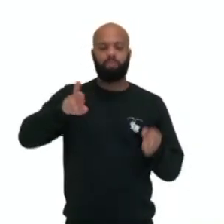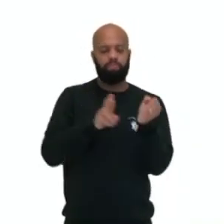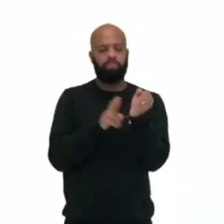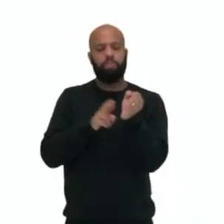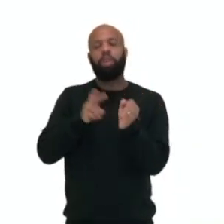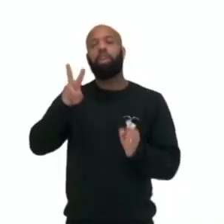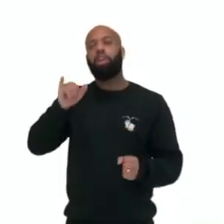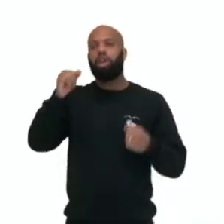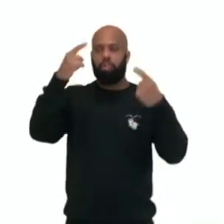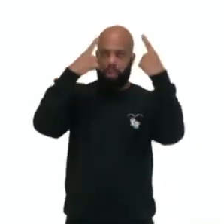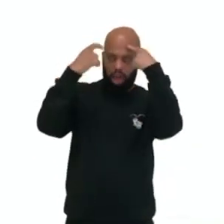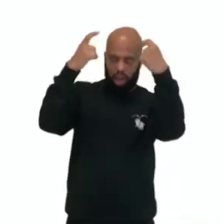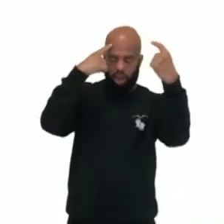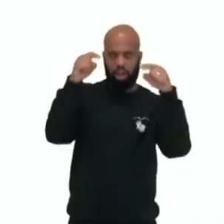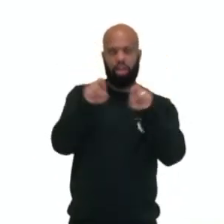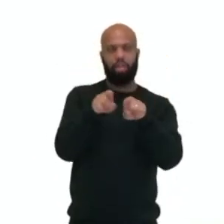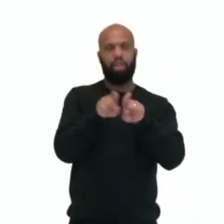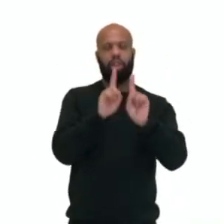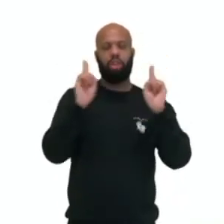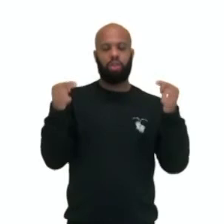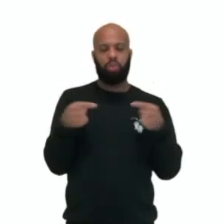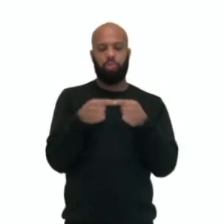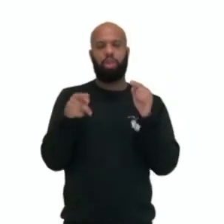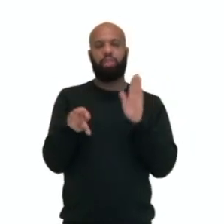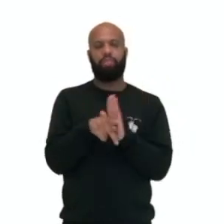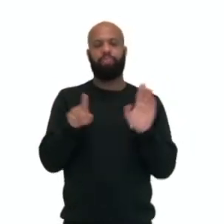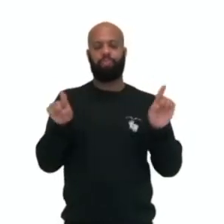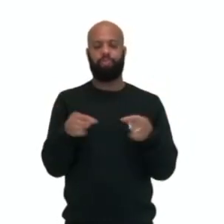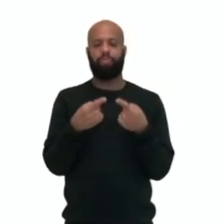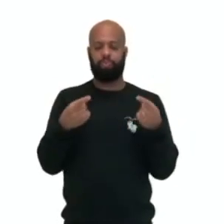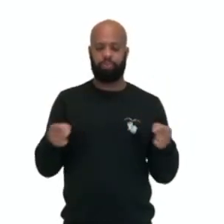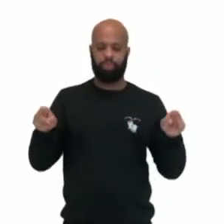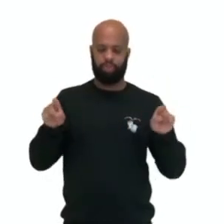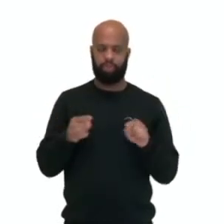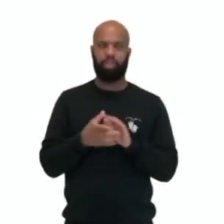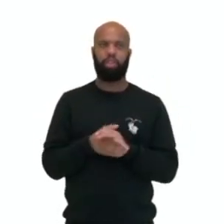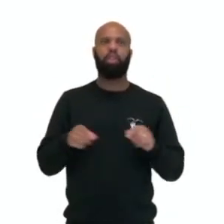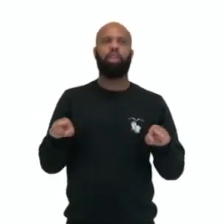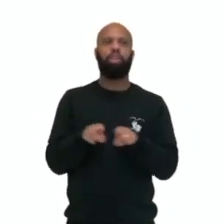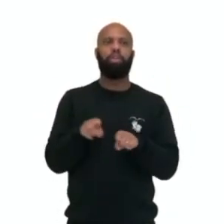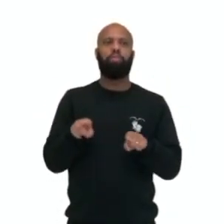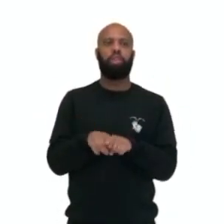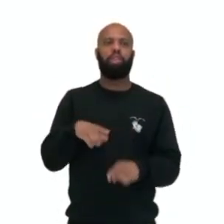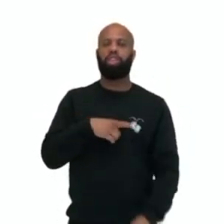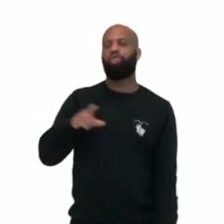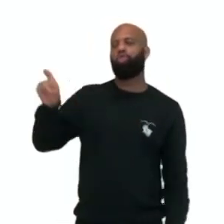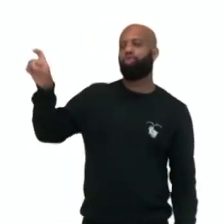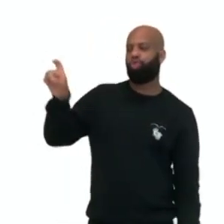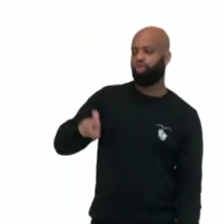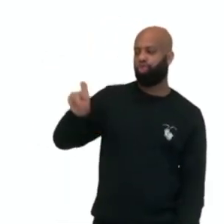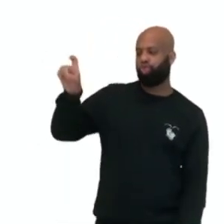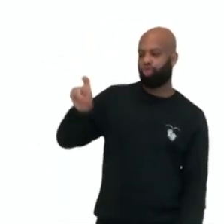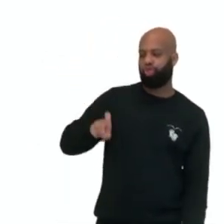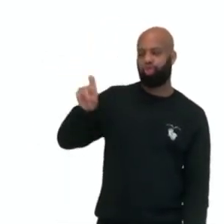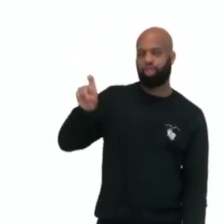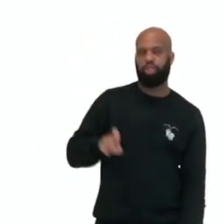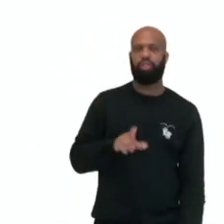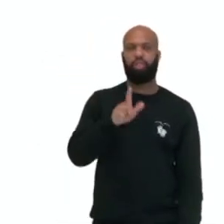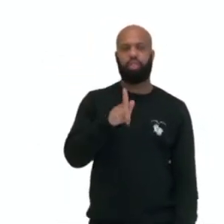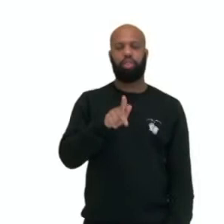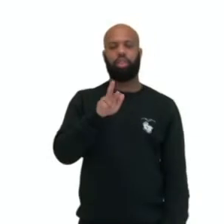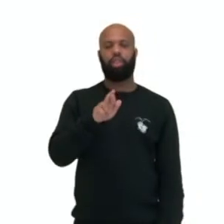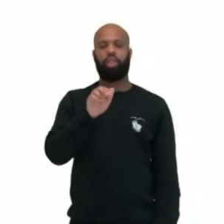de acordo com o ritmo, de acordo com a base musical. E ainda o grafite, conhecido como a